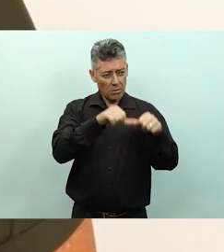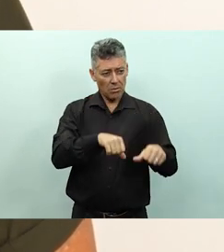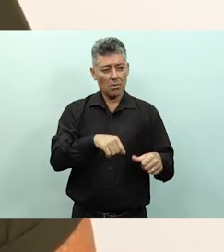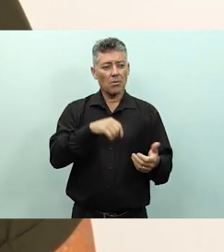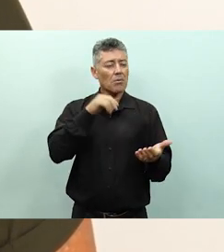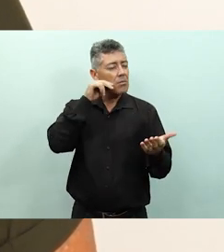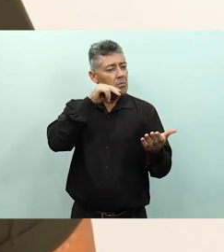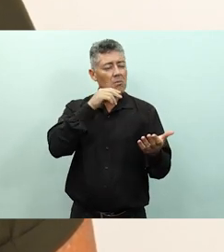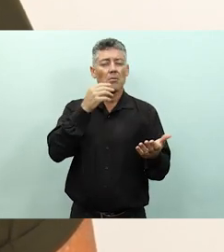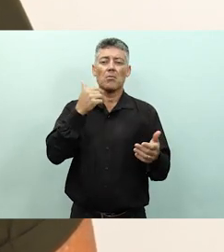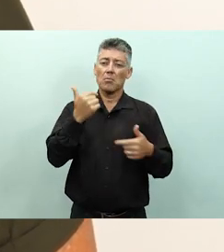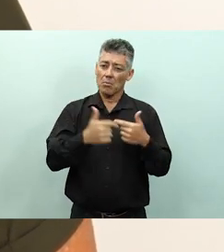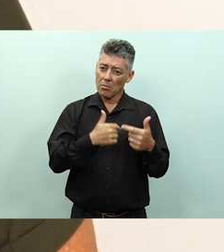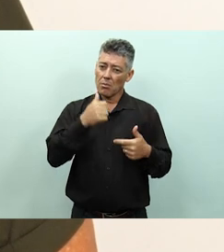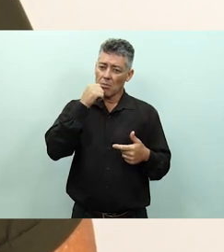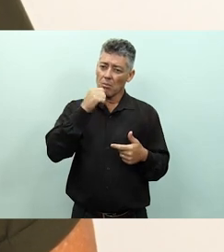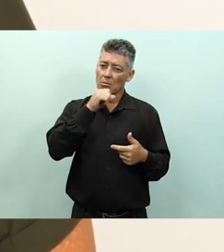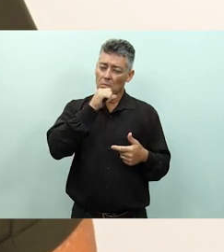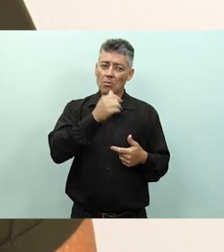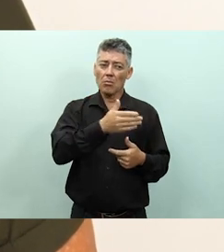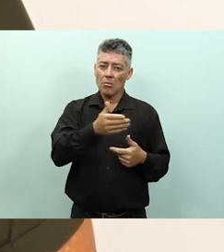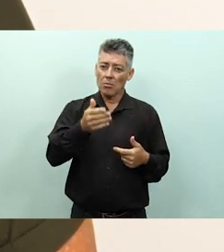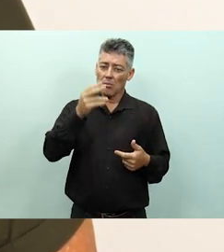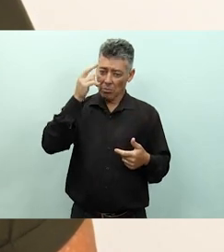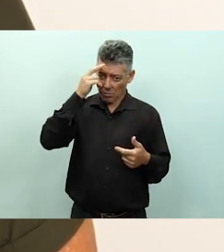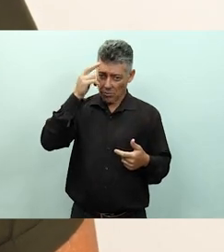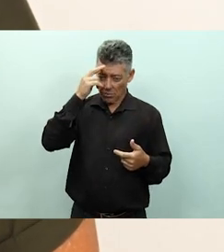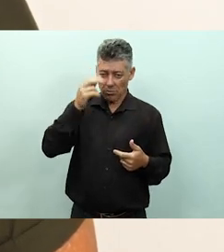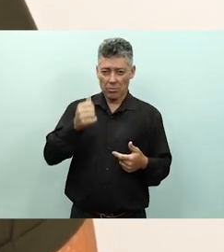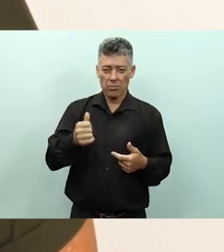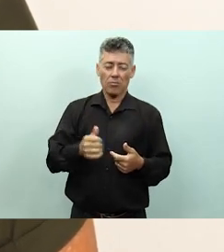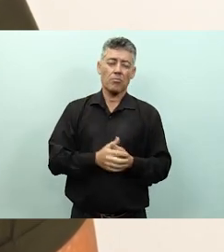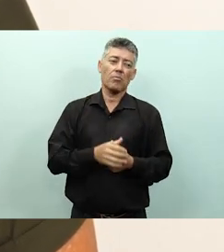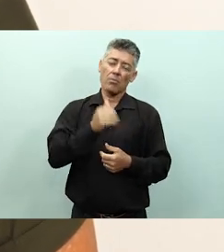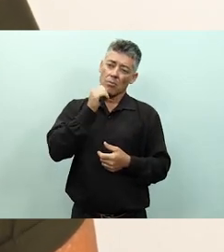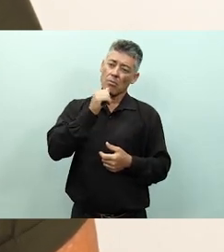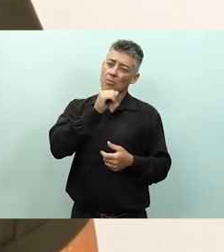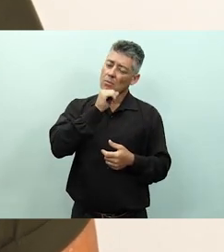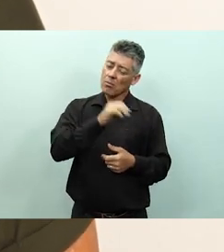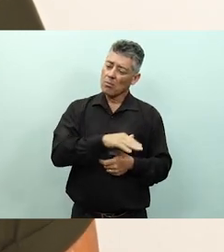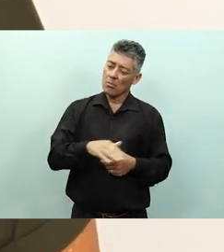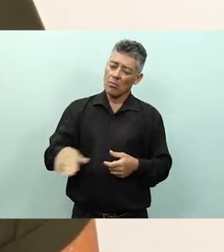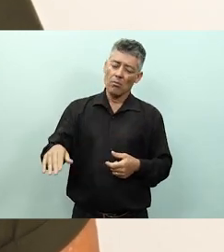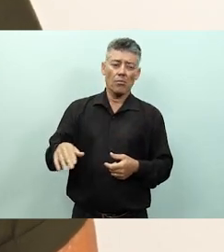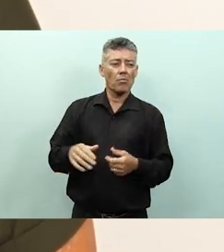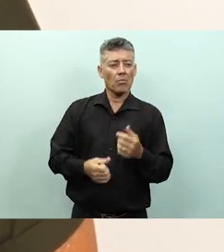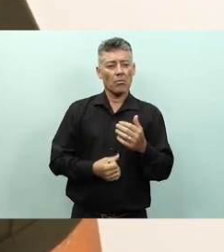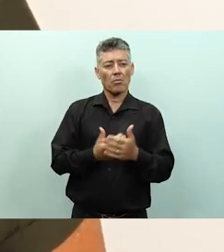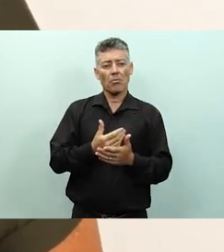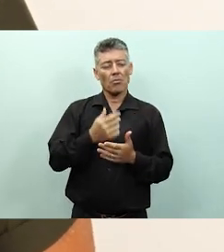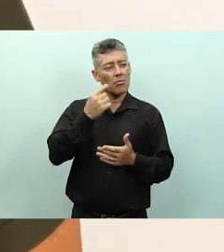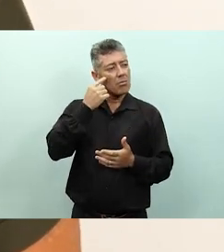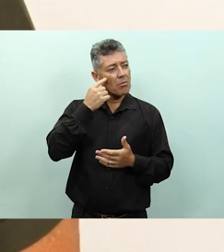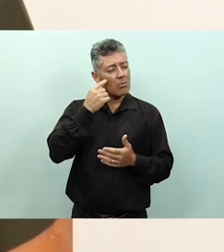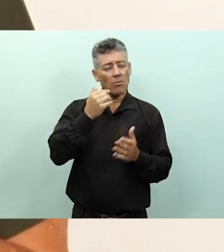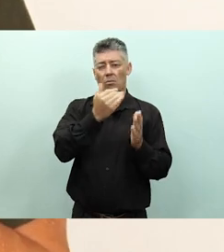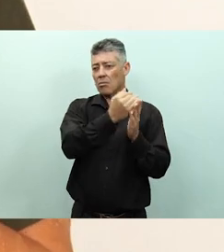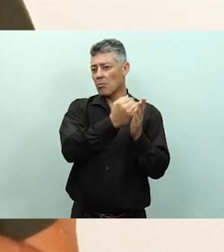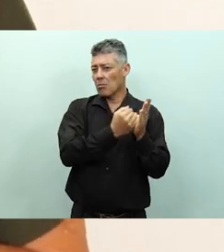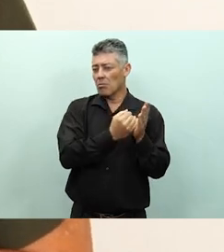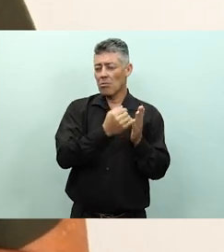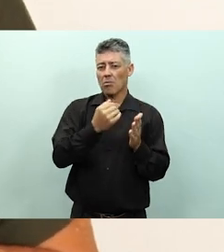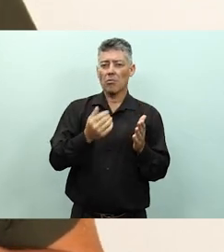trabalho muito bonito com as mães. Lembro demais dessa época, com as mães, com a criança, ela criou, porque agora eu não me lembro, vários programas